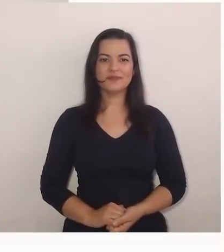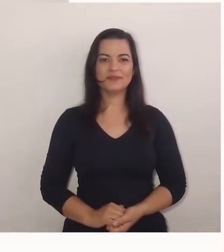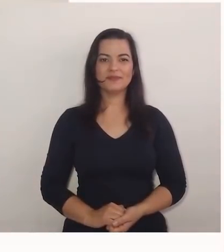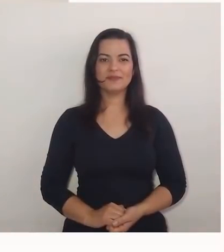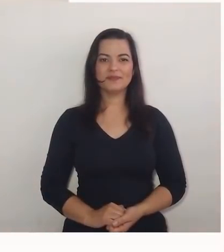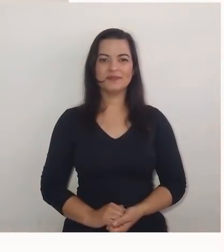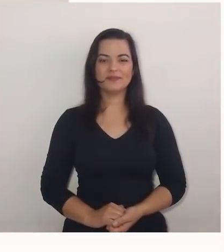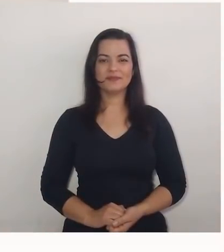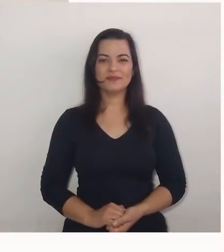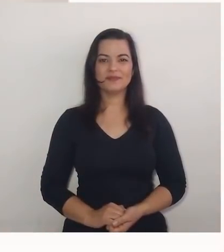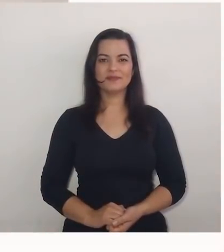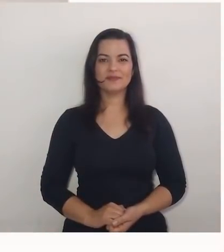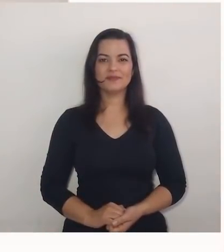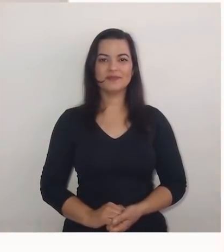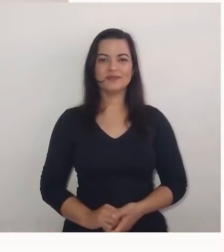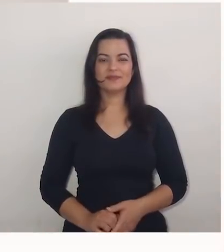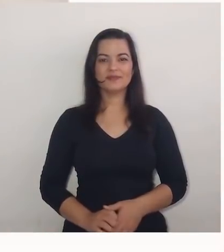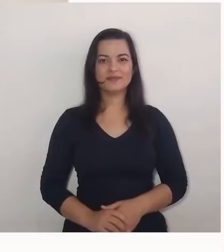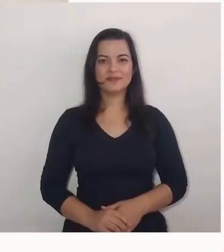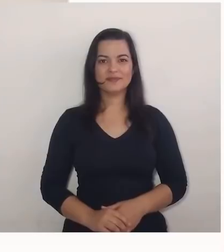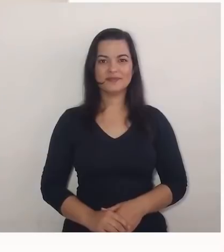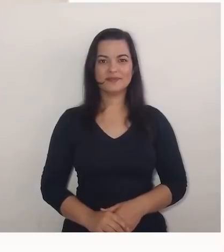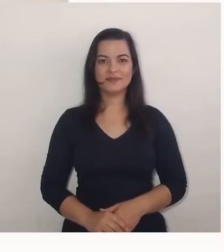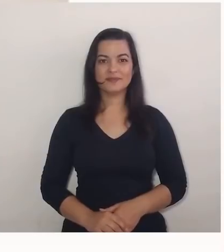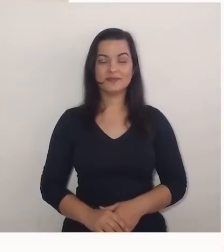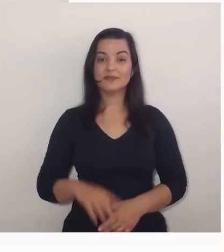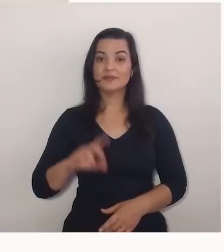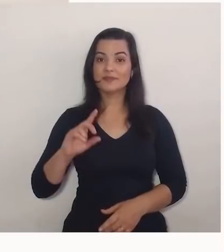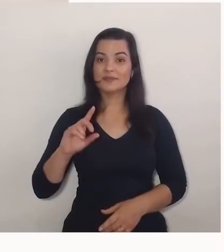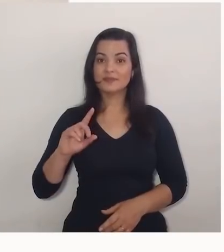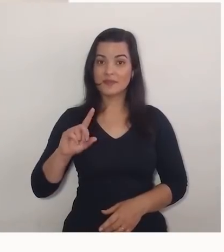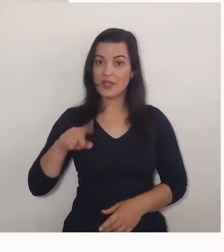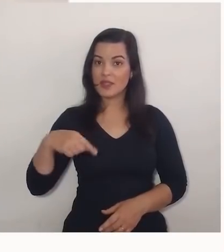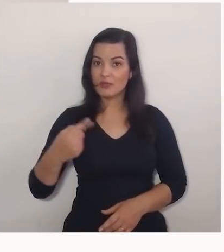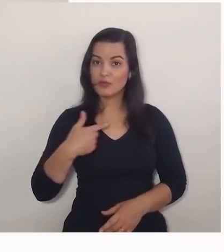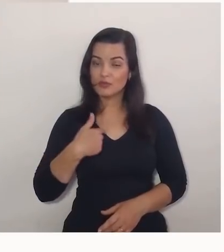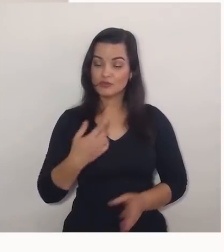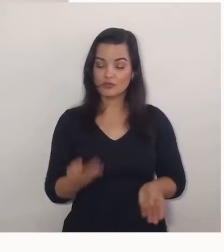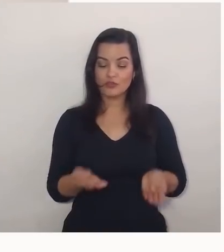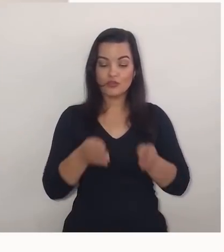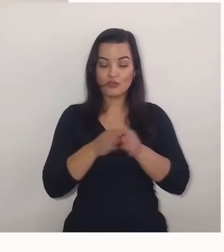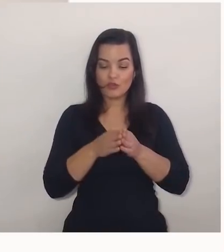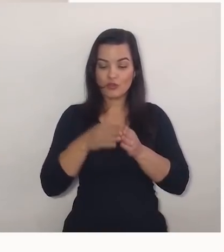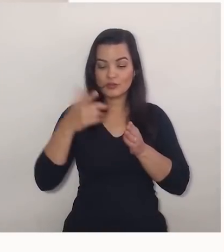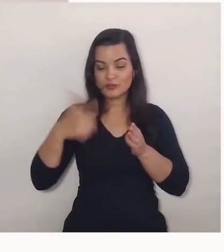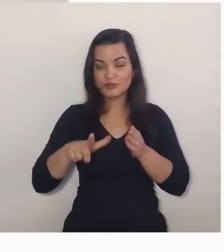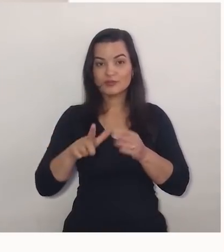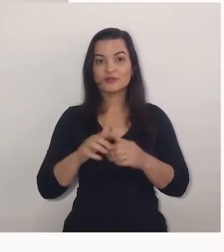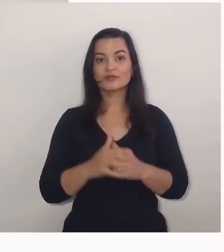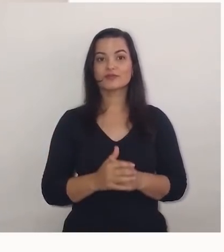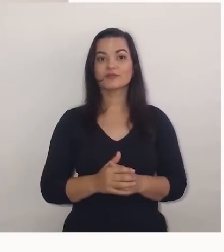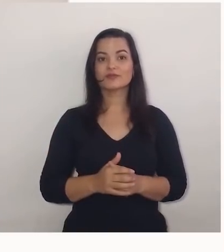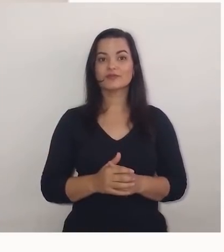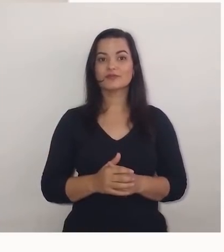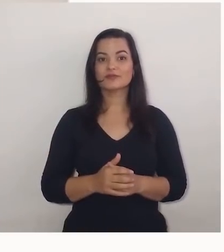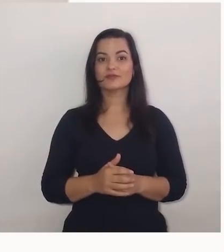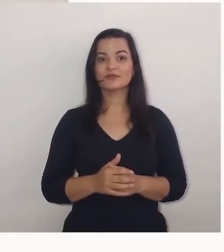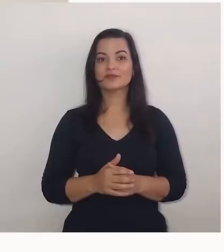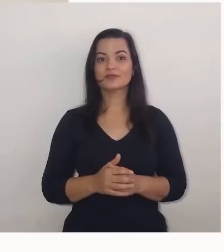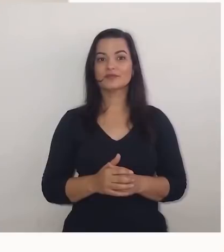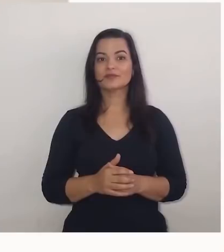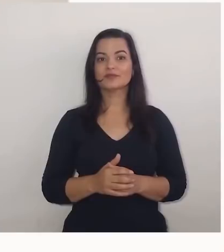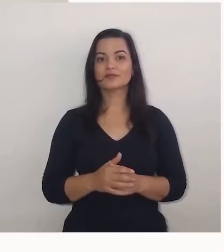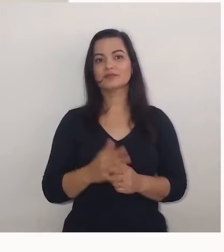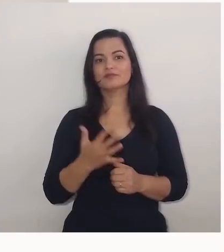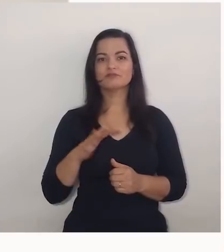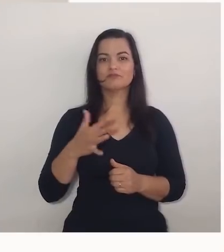para fazer um pouquinho menor. Depois que eu cortei, eu dobrei ao meio novamente. Vi